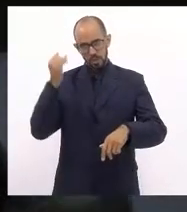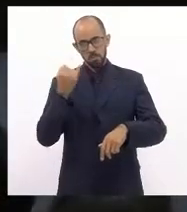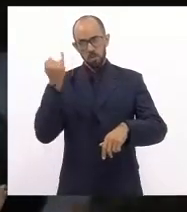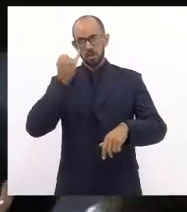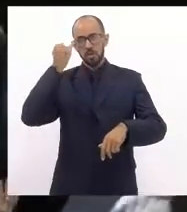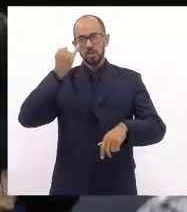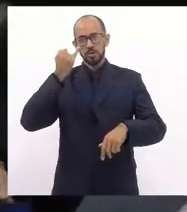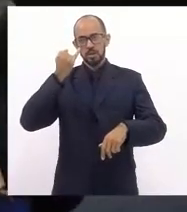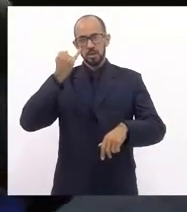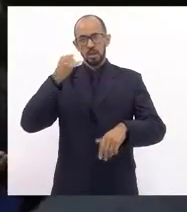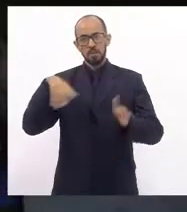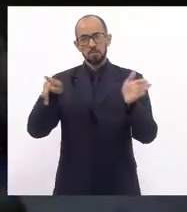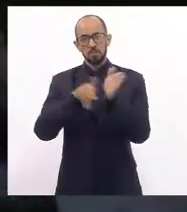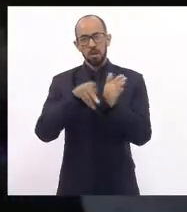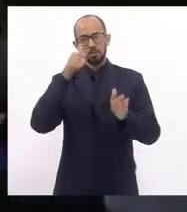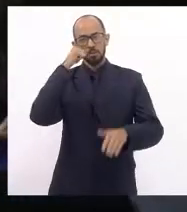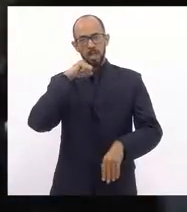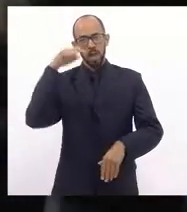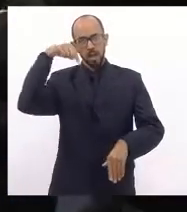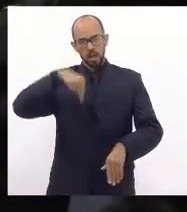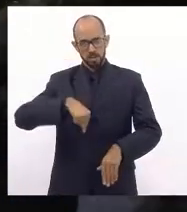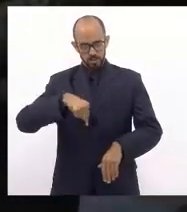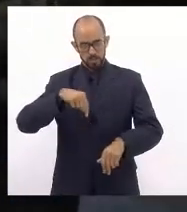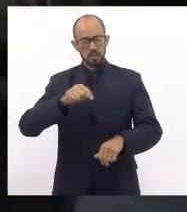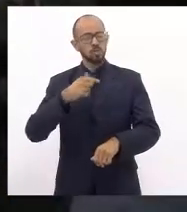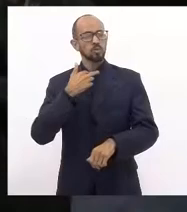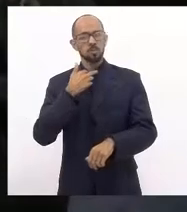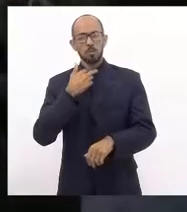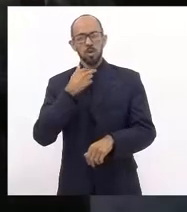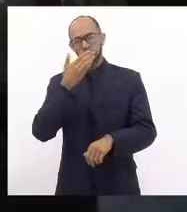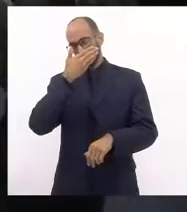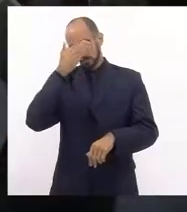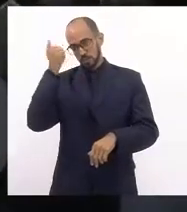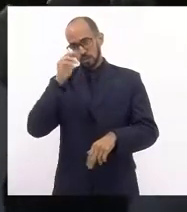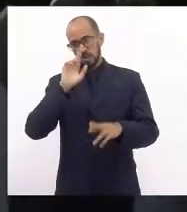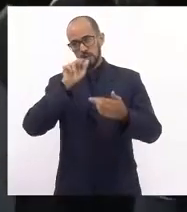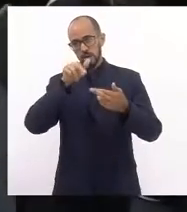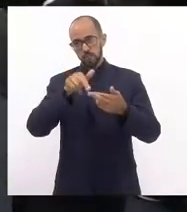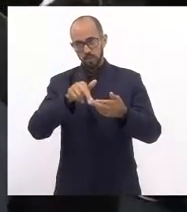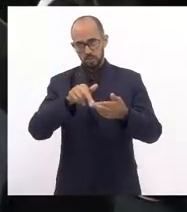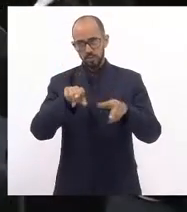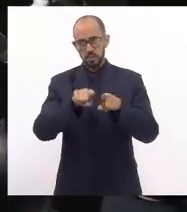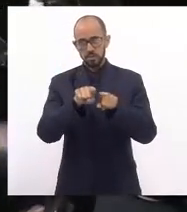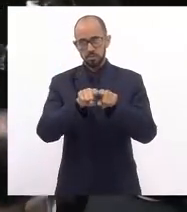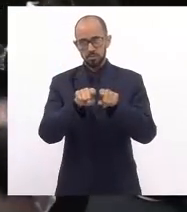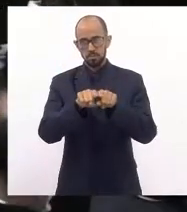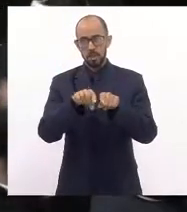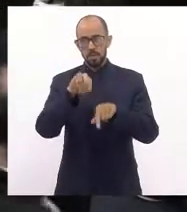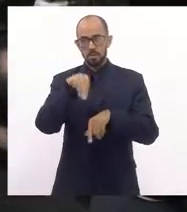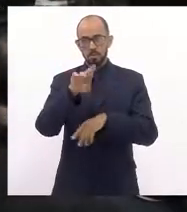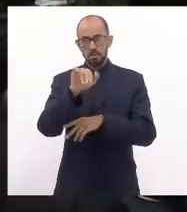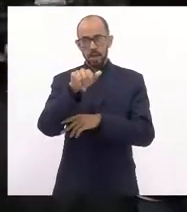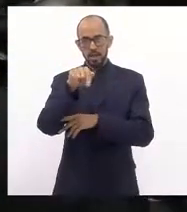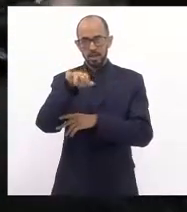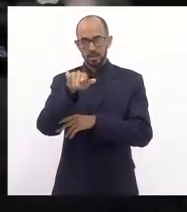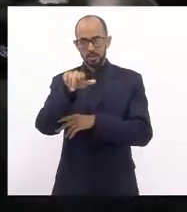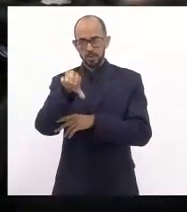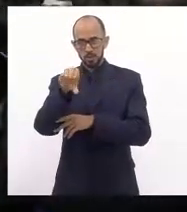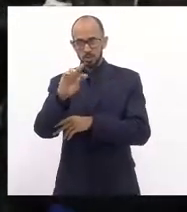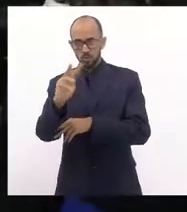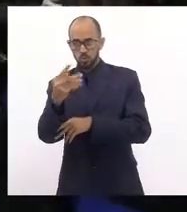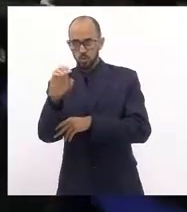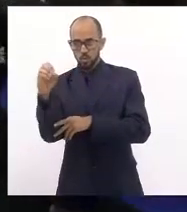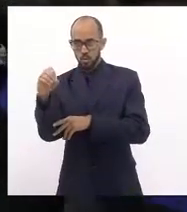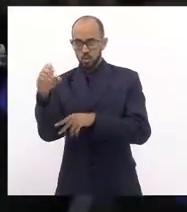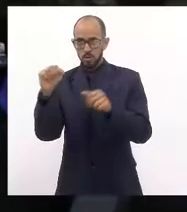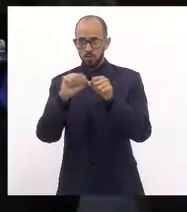E eu não posso deixar de trazer essa referência. Ao Marquinho da Mesa, que fez aniversário ontem,